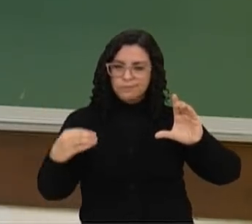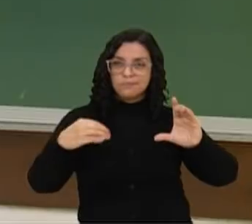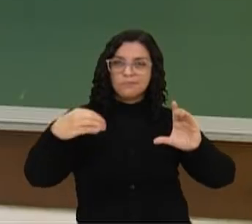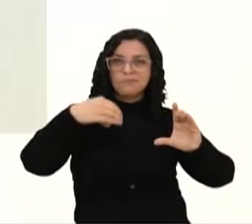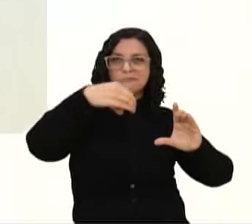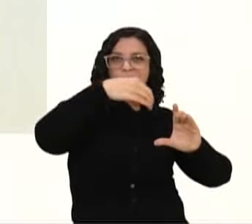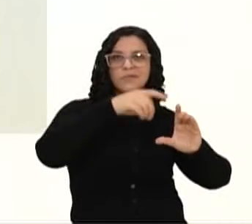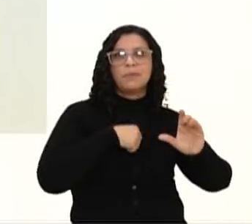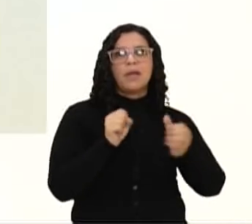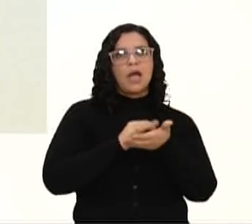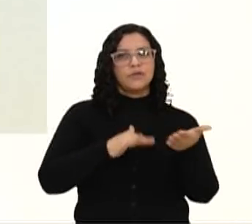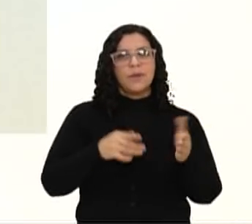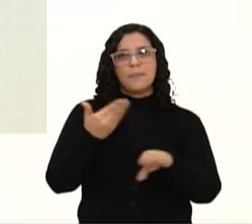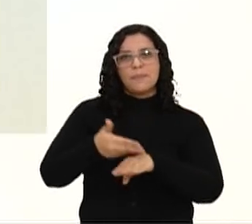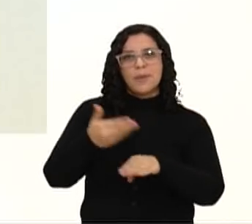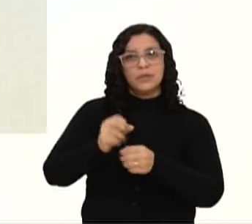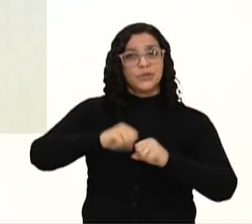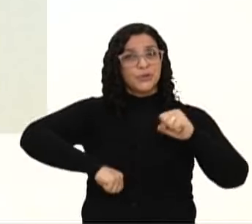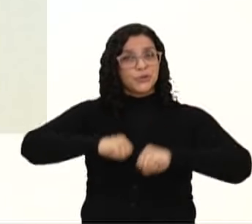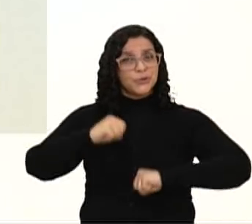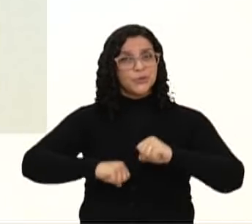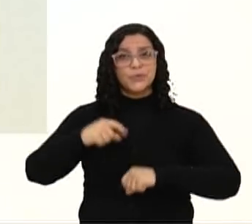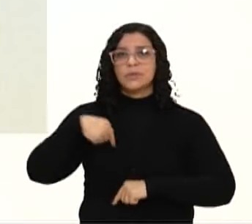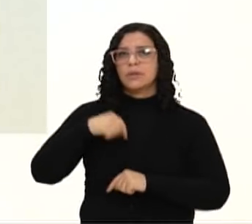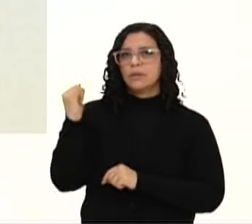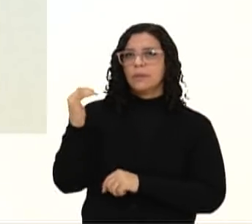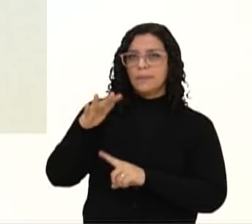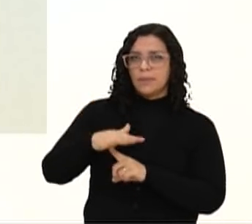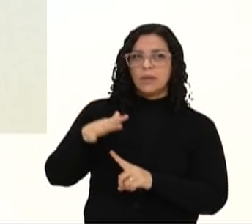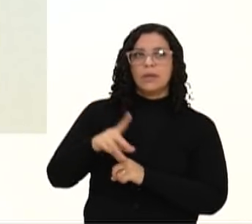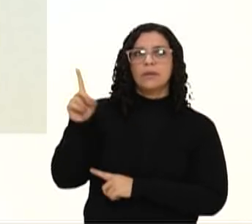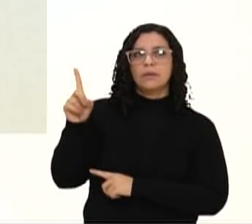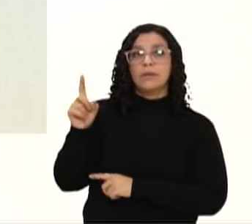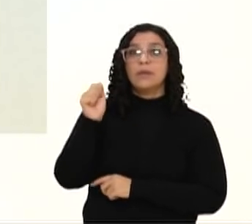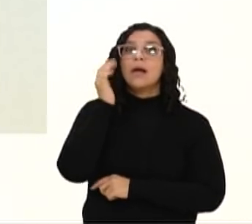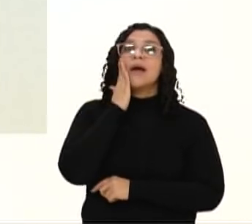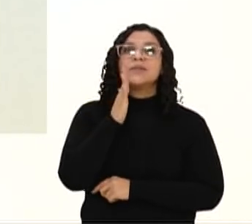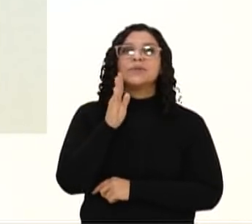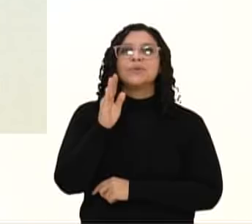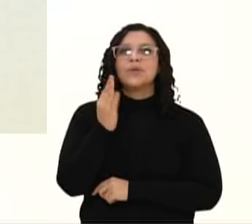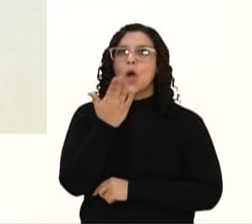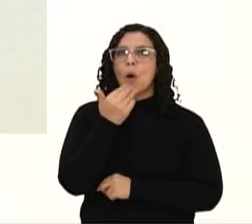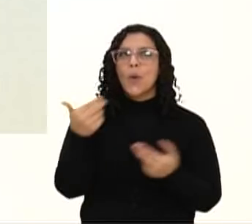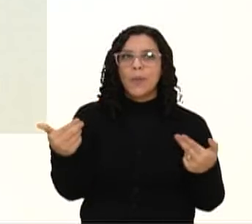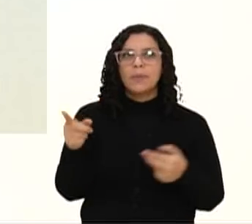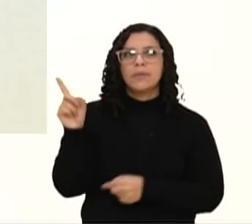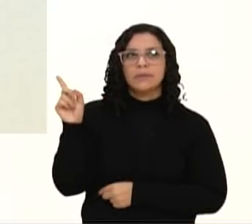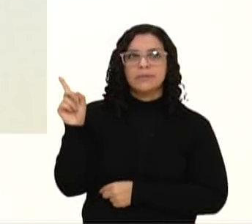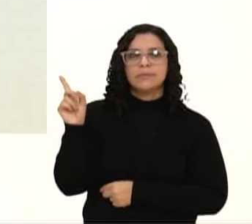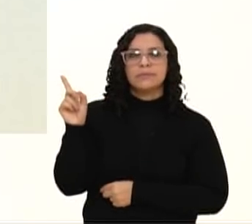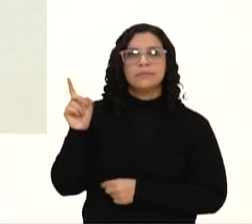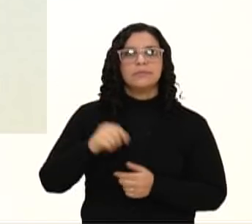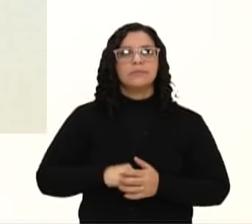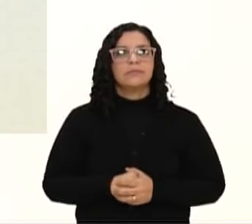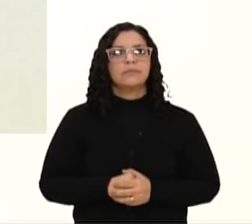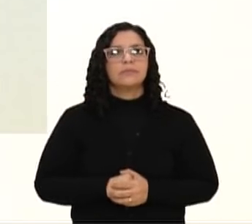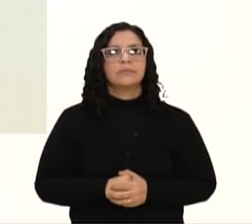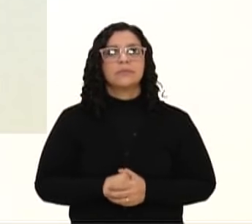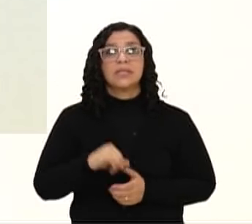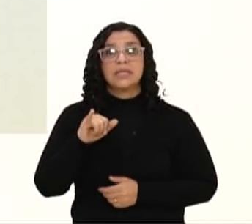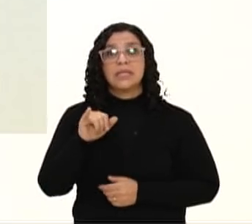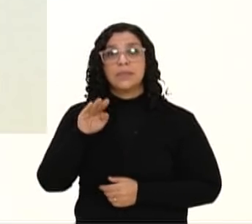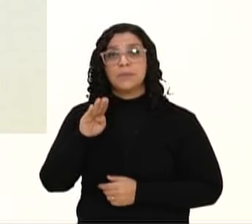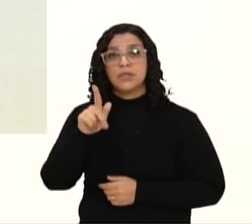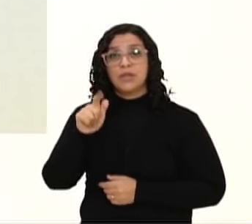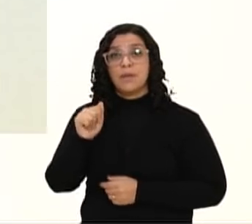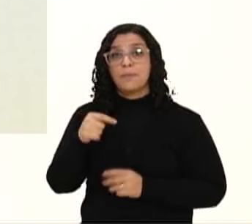distribuição das atividades industriais do nosso estado. Então tá lá, de alimentos, neste gráfico ali do IBGE ele